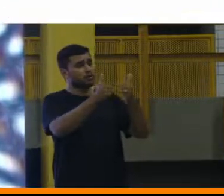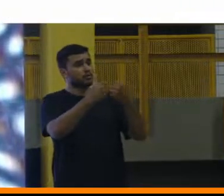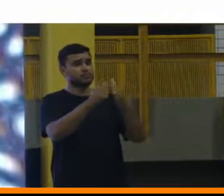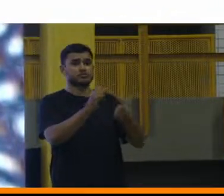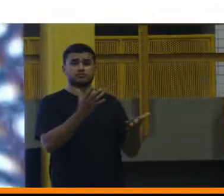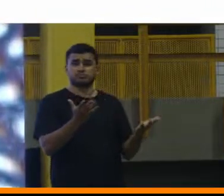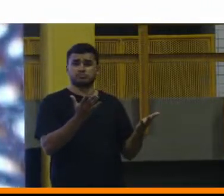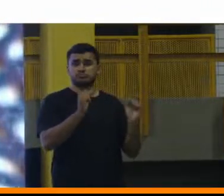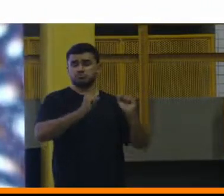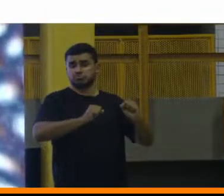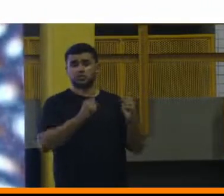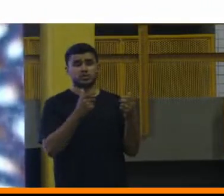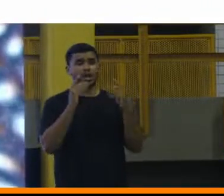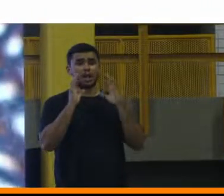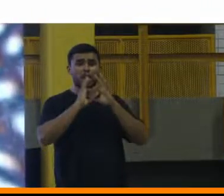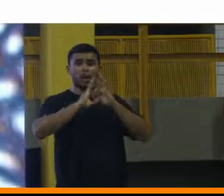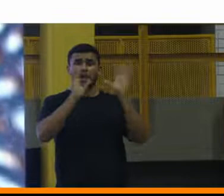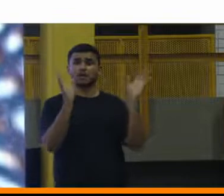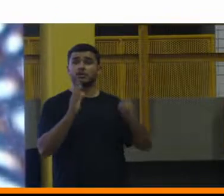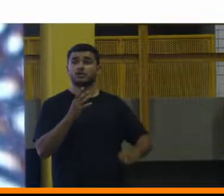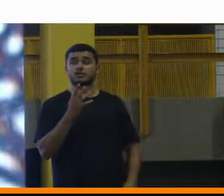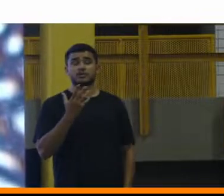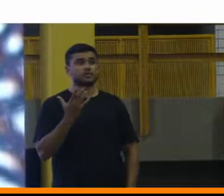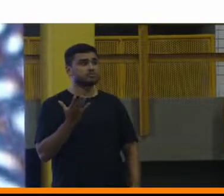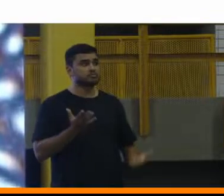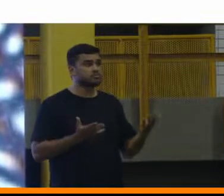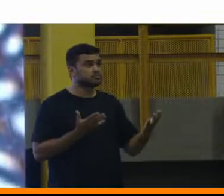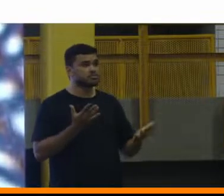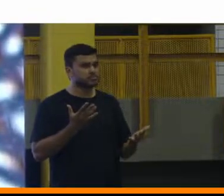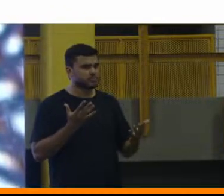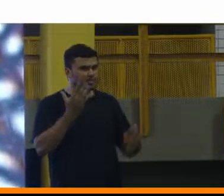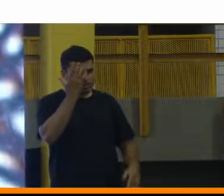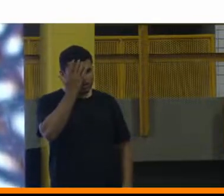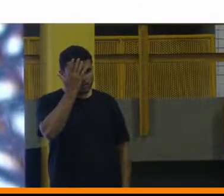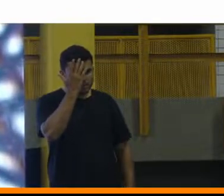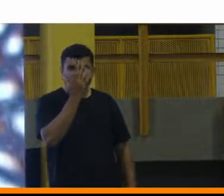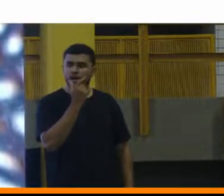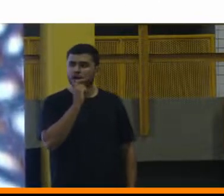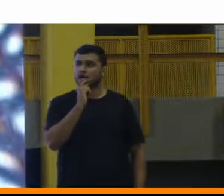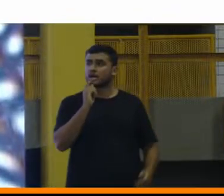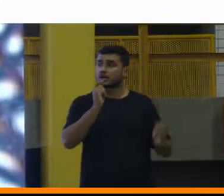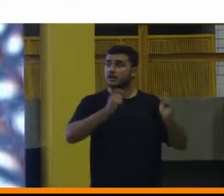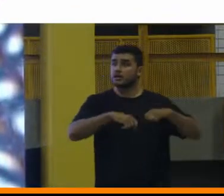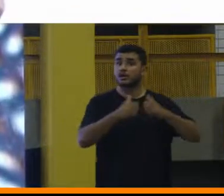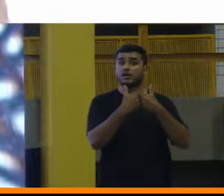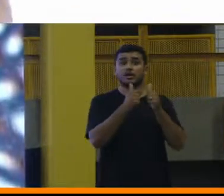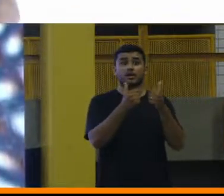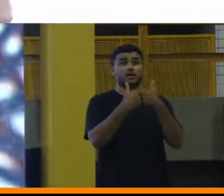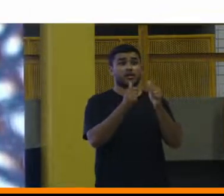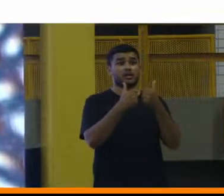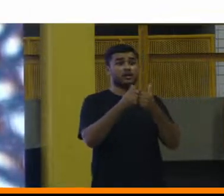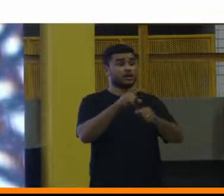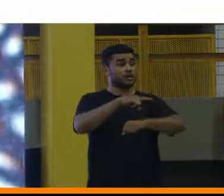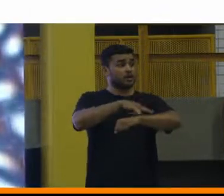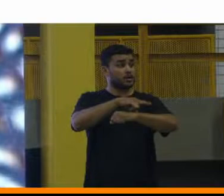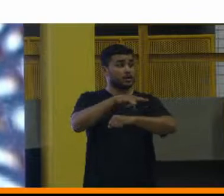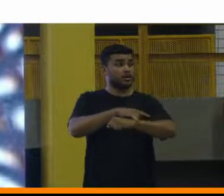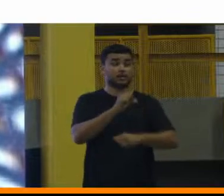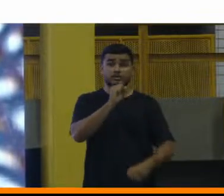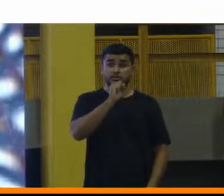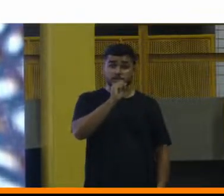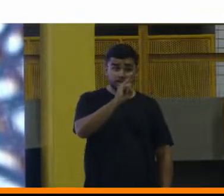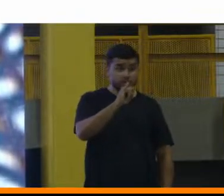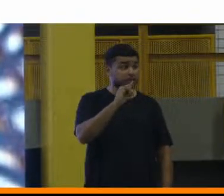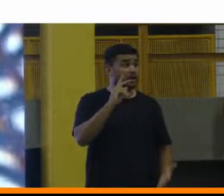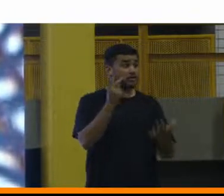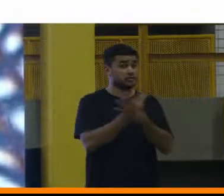Quando é que é ruim fazer xixi no ônibus? Quando tem buraco na pista. Porque na hora que tem o buraco,